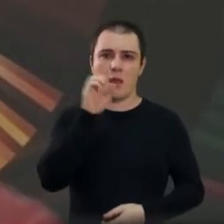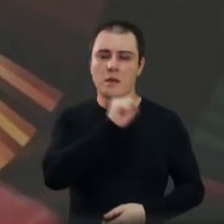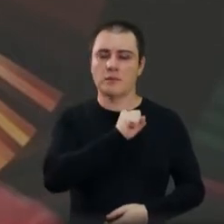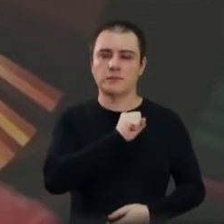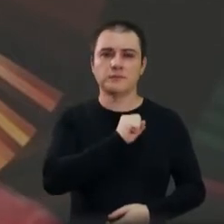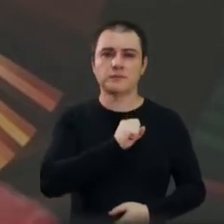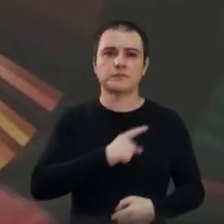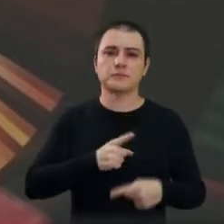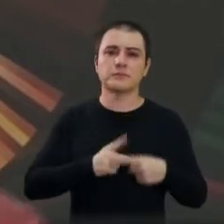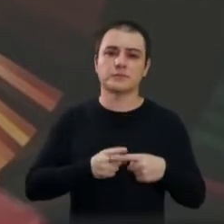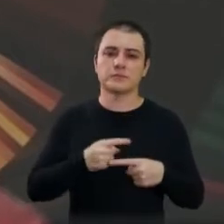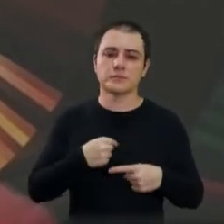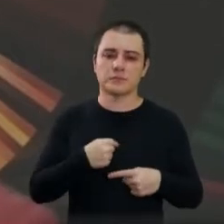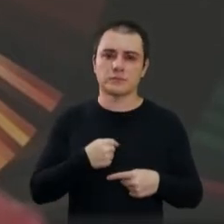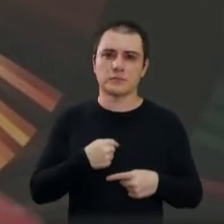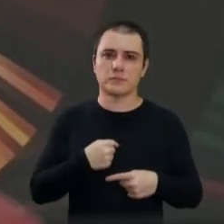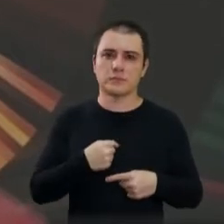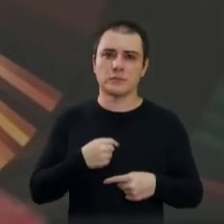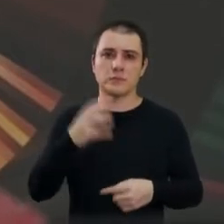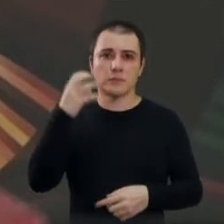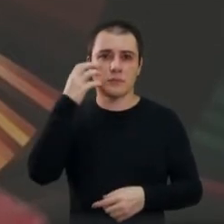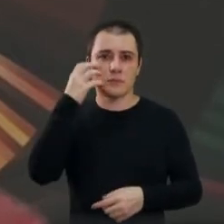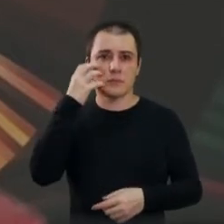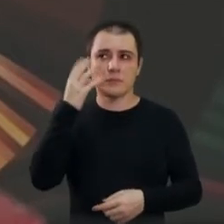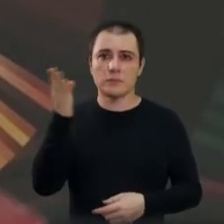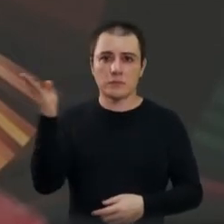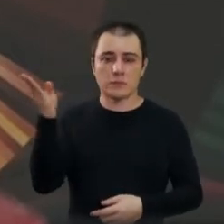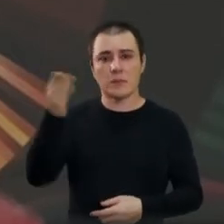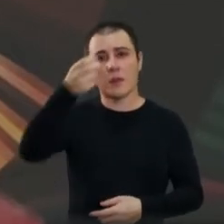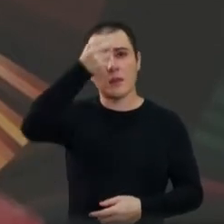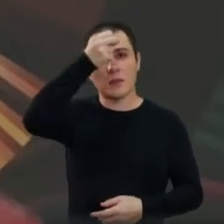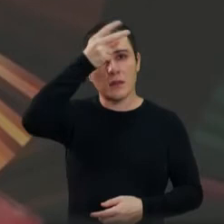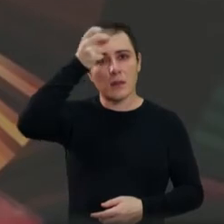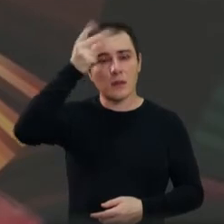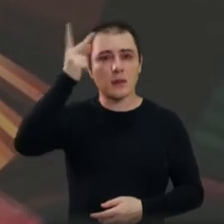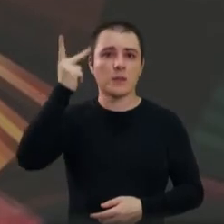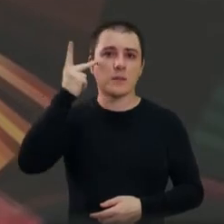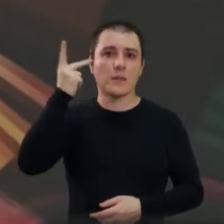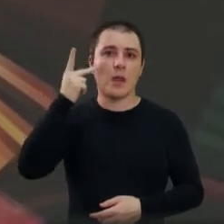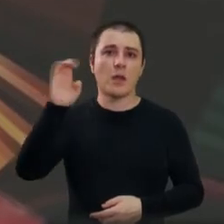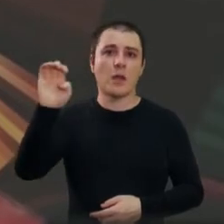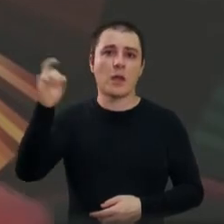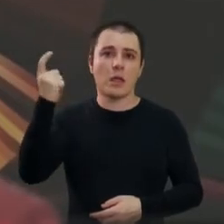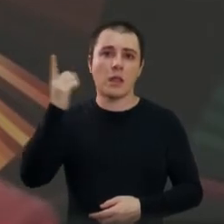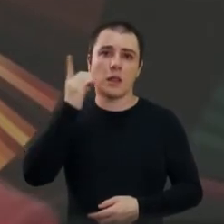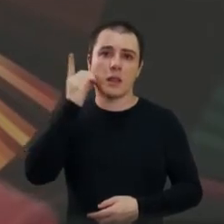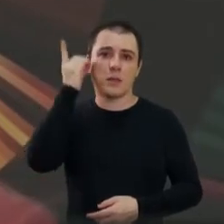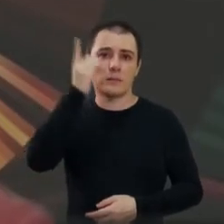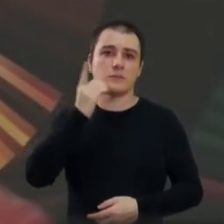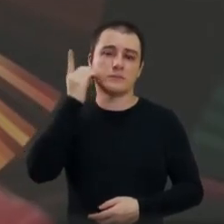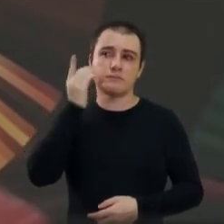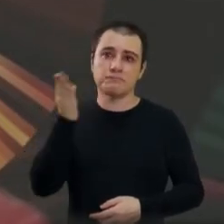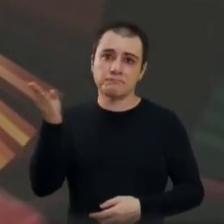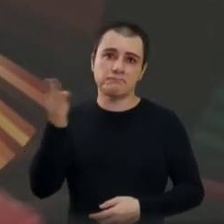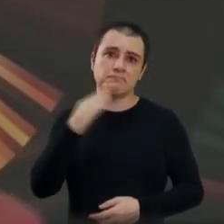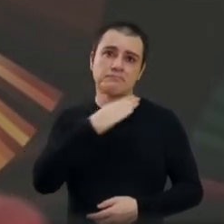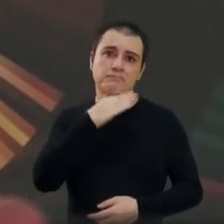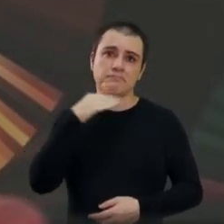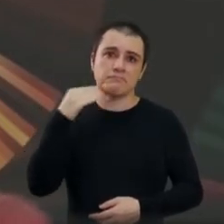fazer jus ao Bruno Covas prefeito de São Paulo executado né que infelizmente